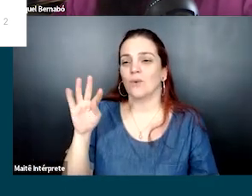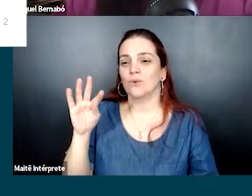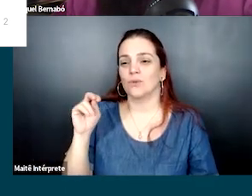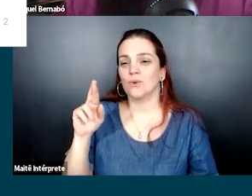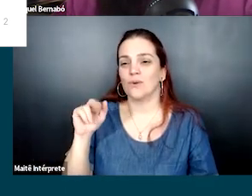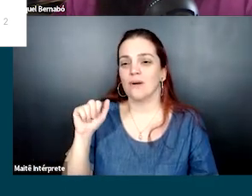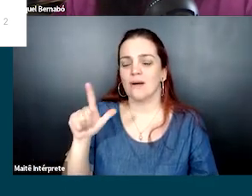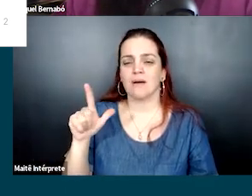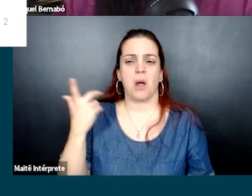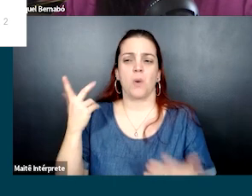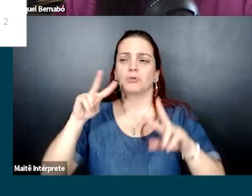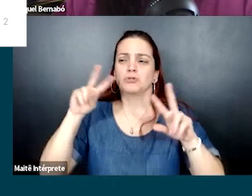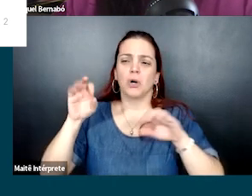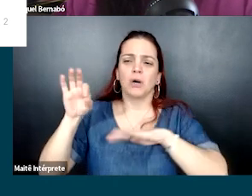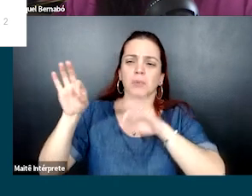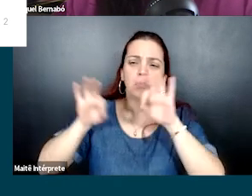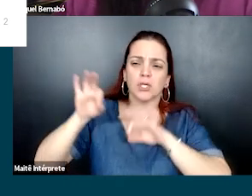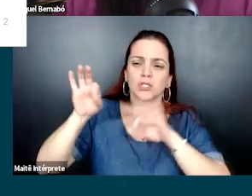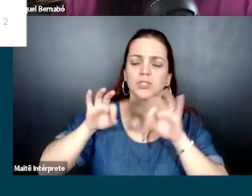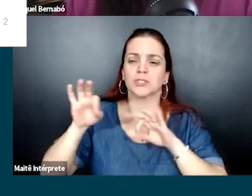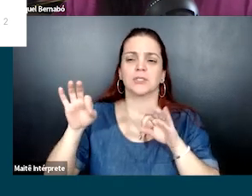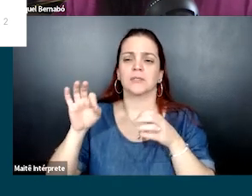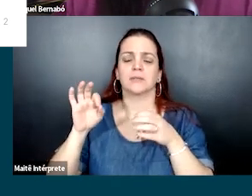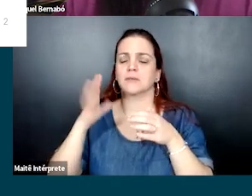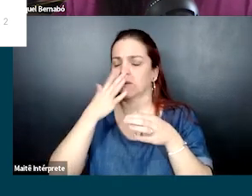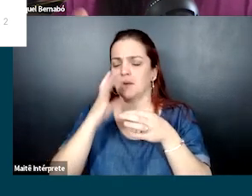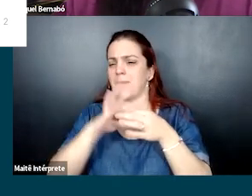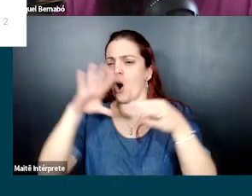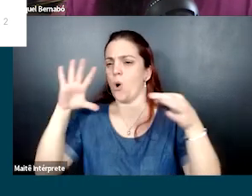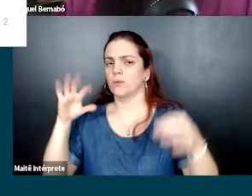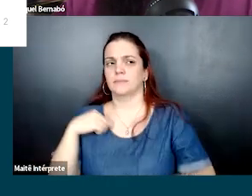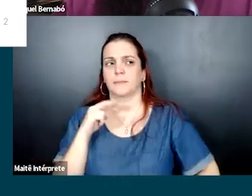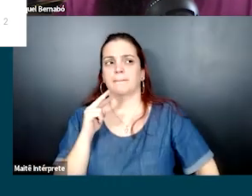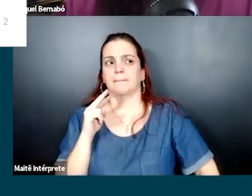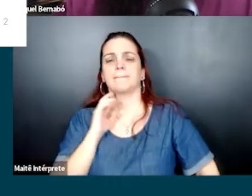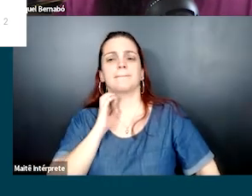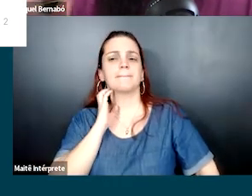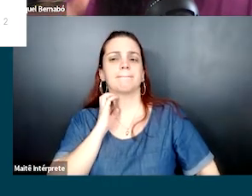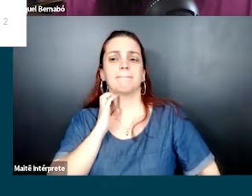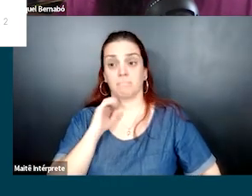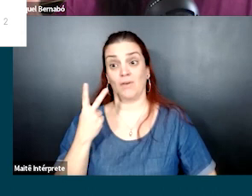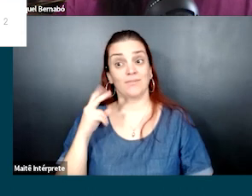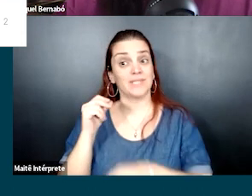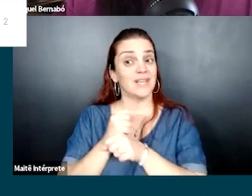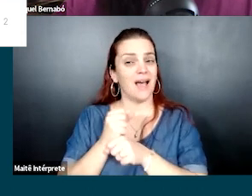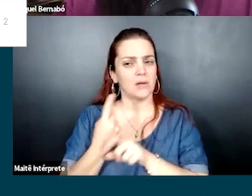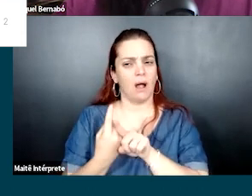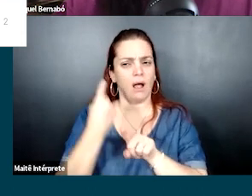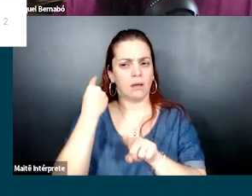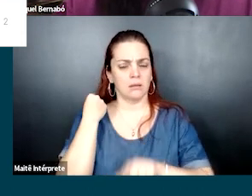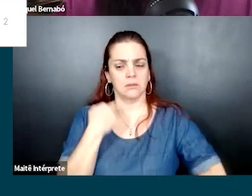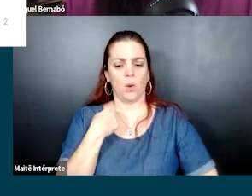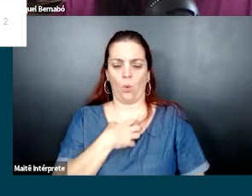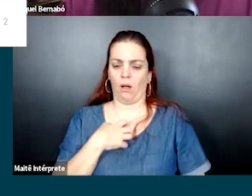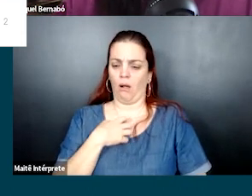autoral, dos direitos autorais, nas decisões estratégicas do projeto. Então, acabou que ficou claro ali para mim, já nessa época,